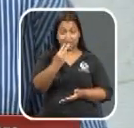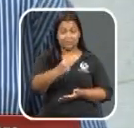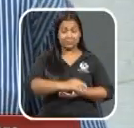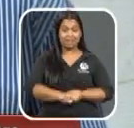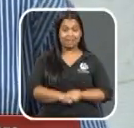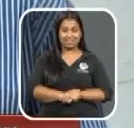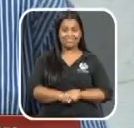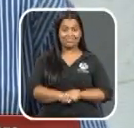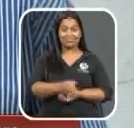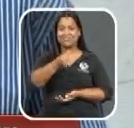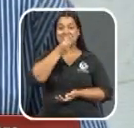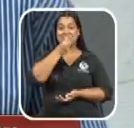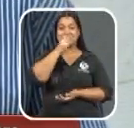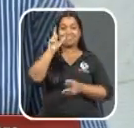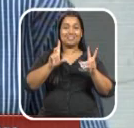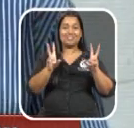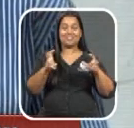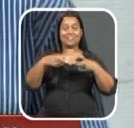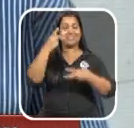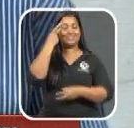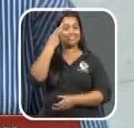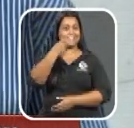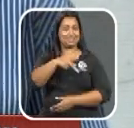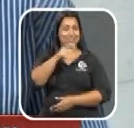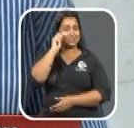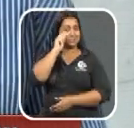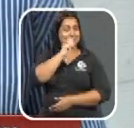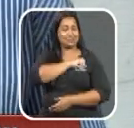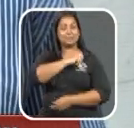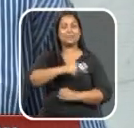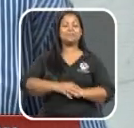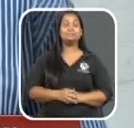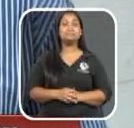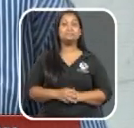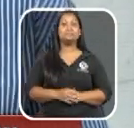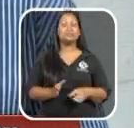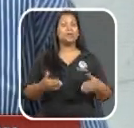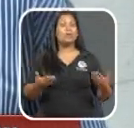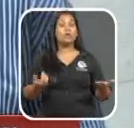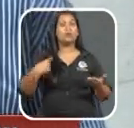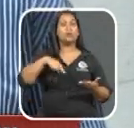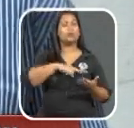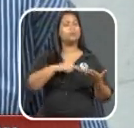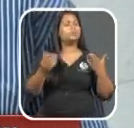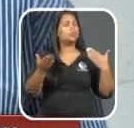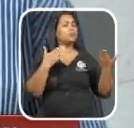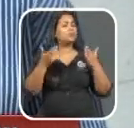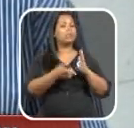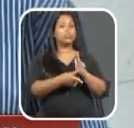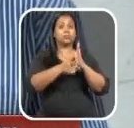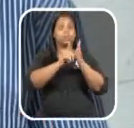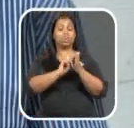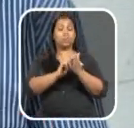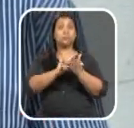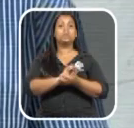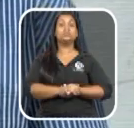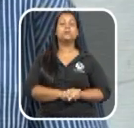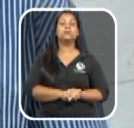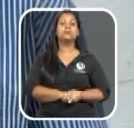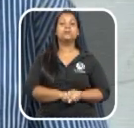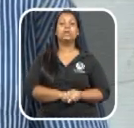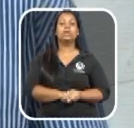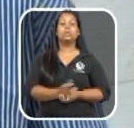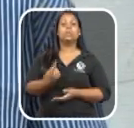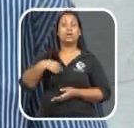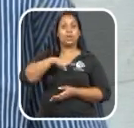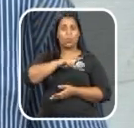na Questão de Ordem da TV Câmara de São José do Rio Preto. Maria, nós conversávamos aqui antes, para nós